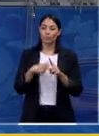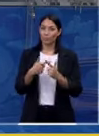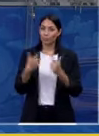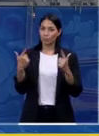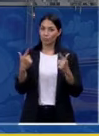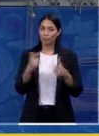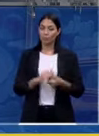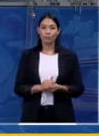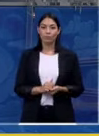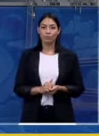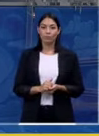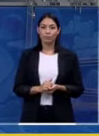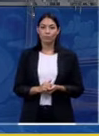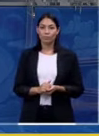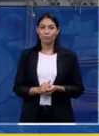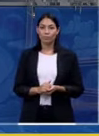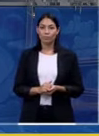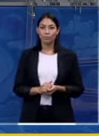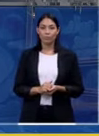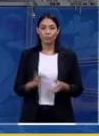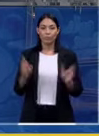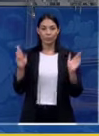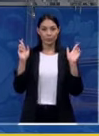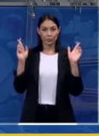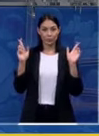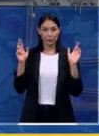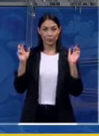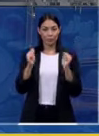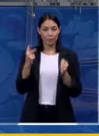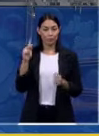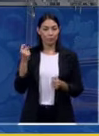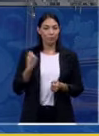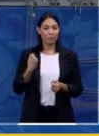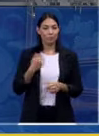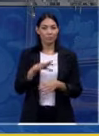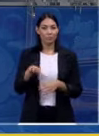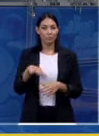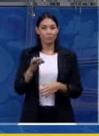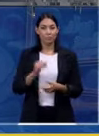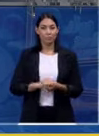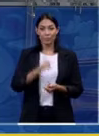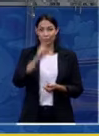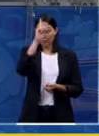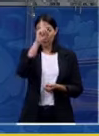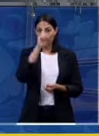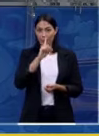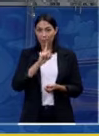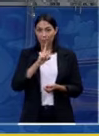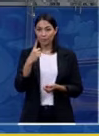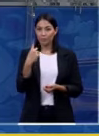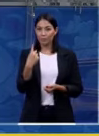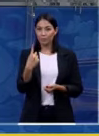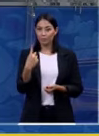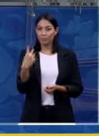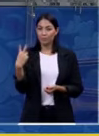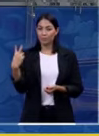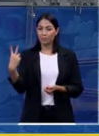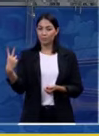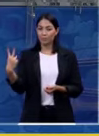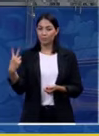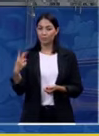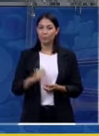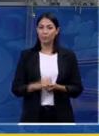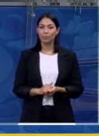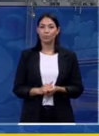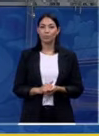mês do mês da sorte. Vai torcendo aí que pode ser o seu número da sorte. Caiu a bola amarela número 12. Bola amarela número